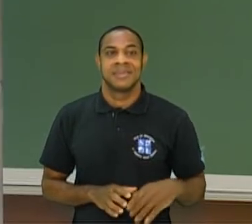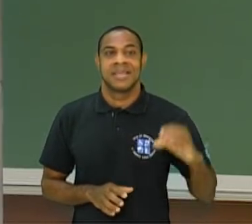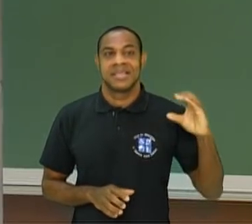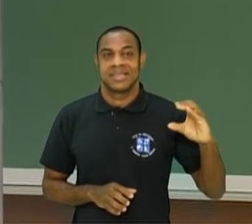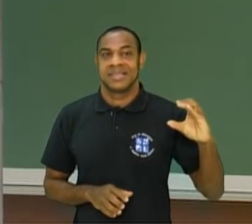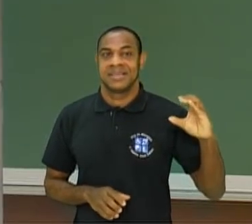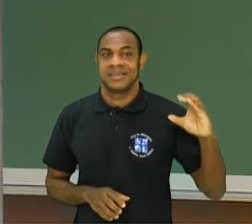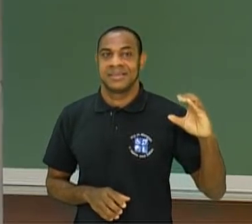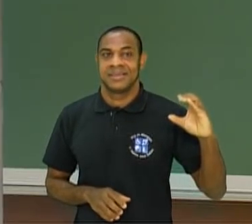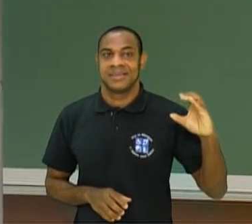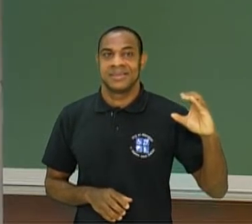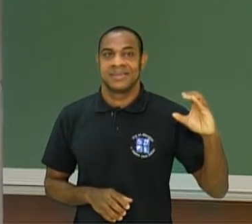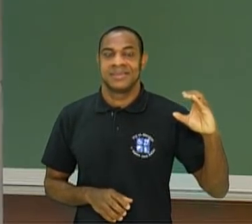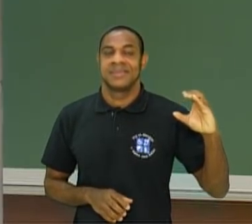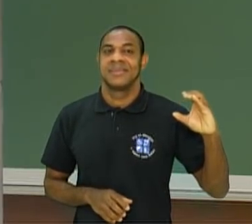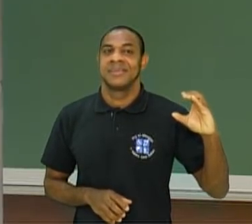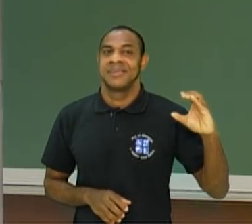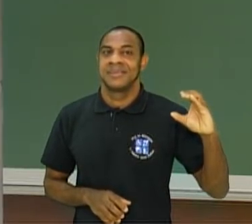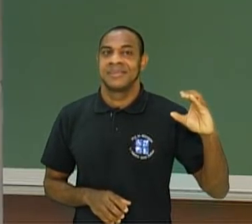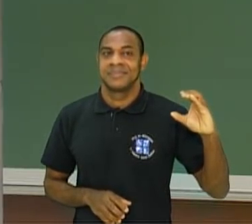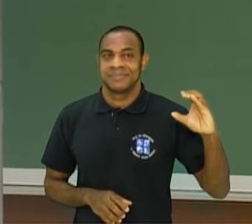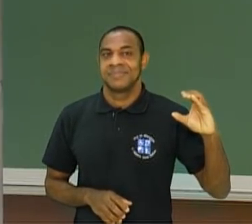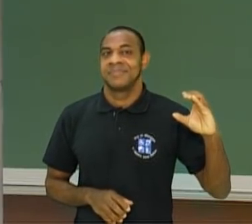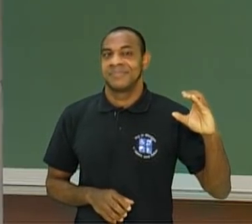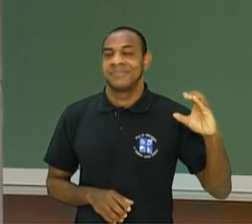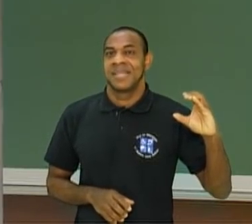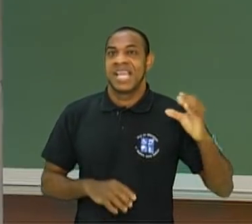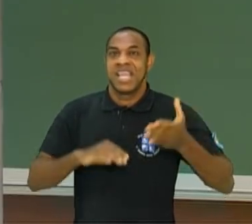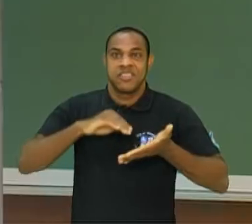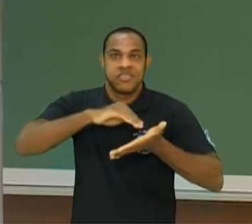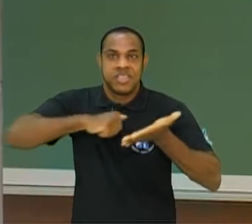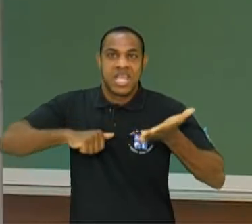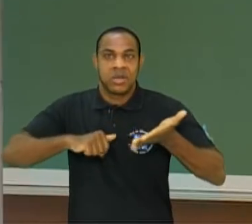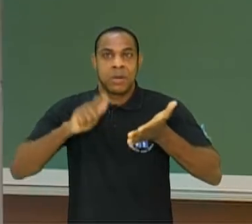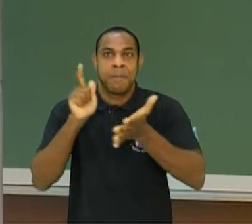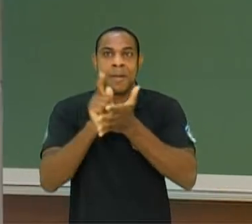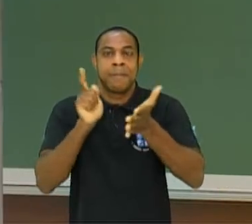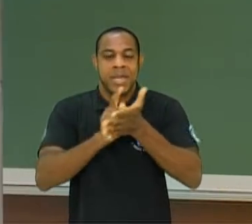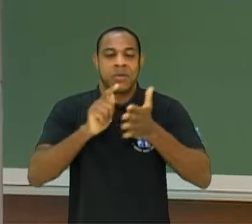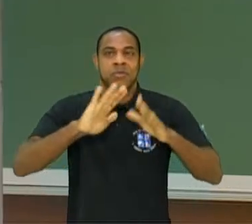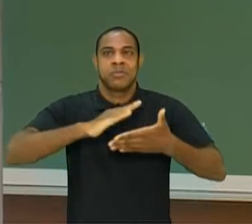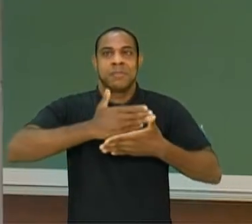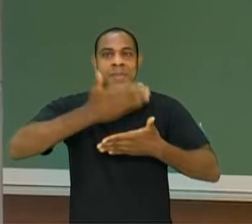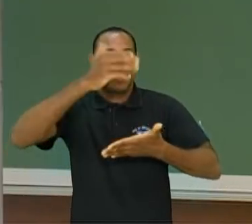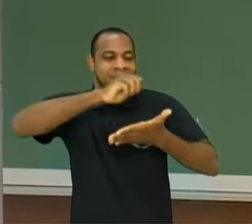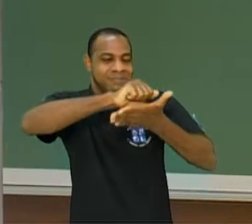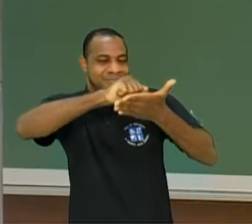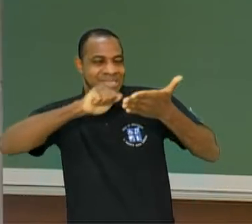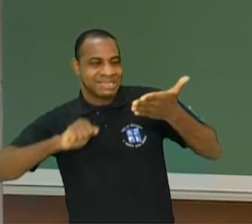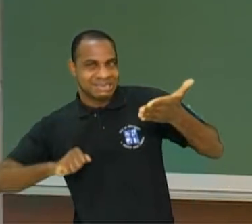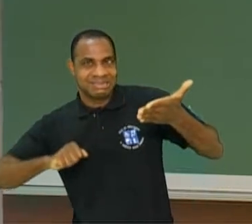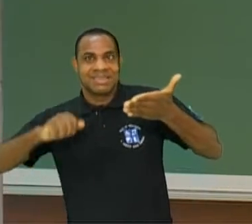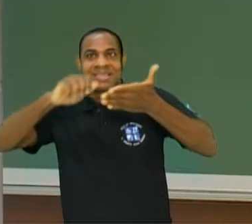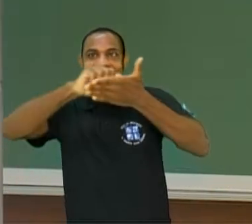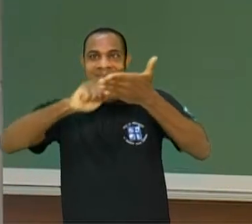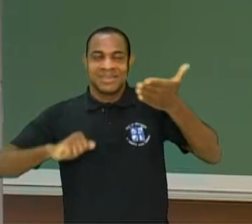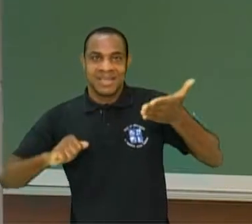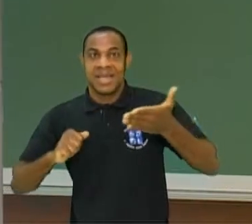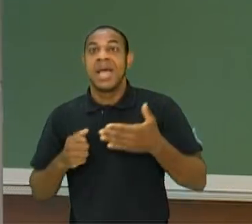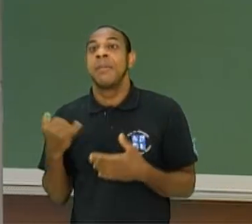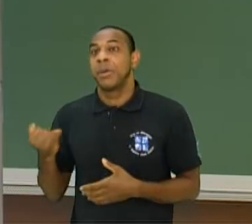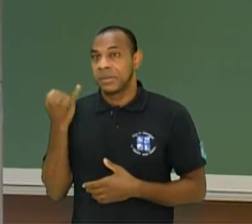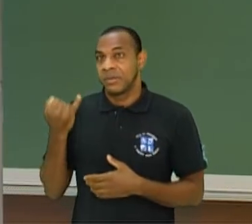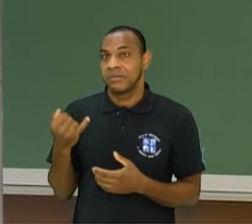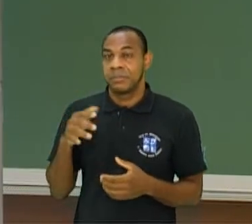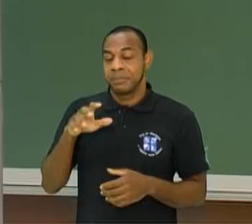Ao removê-lo, remover o que? O papel de parede. Tá? Então, é importante vocês sempre buscar essa relação